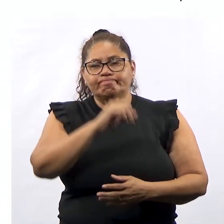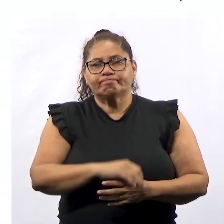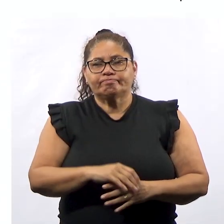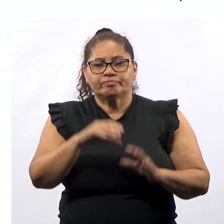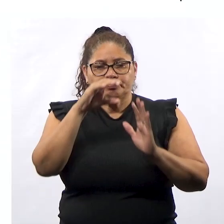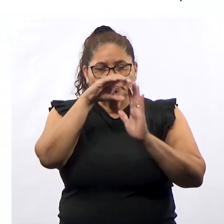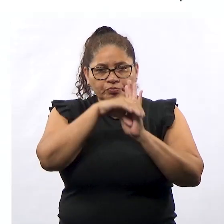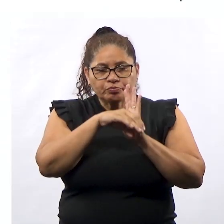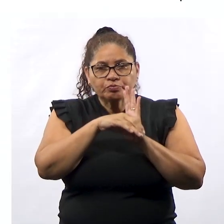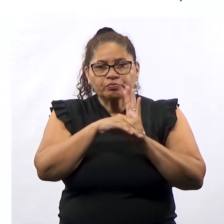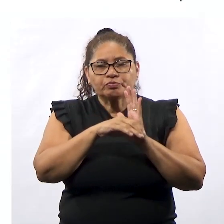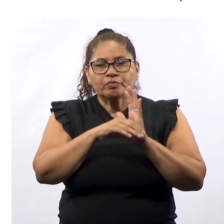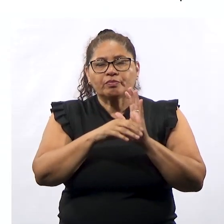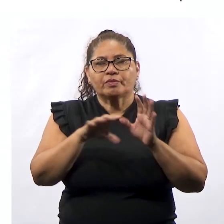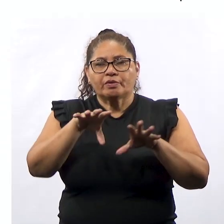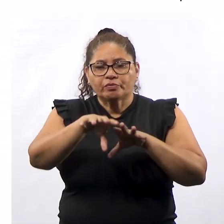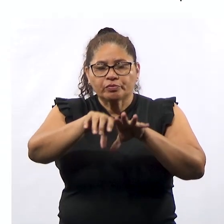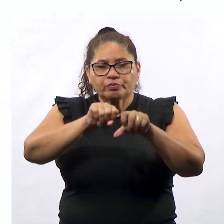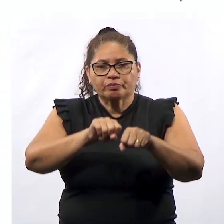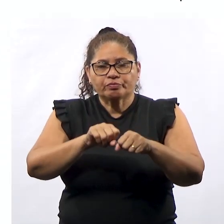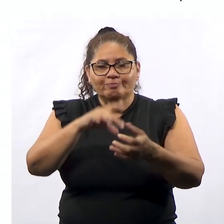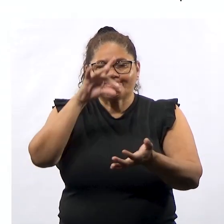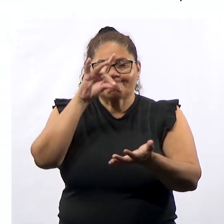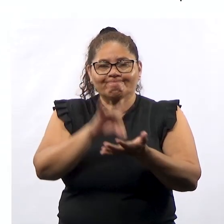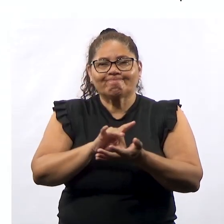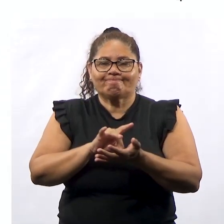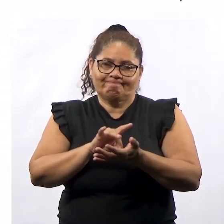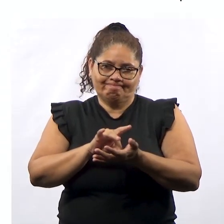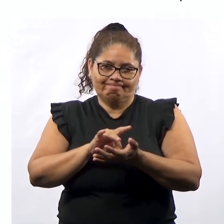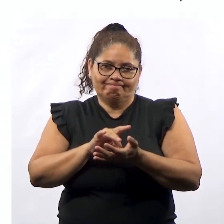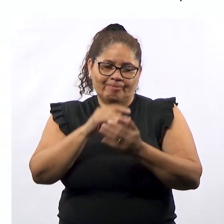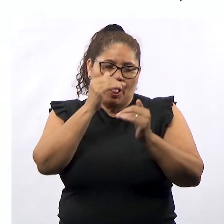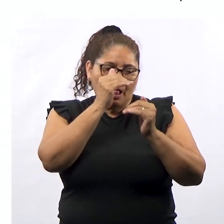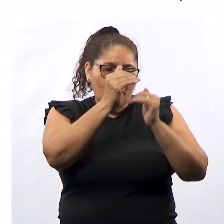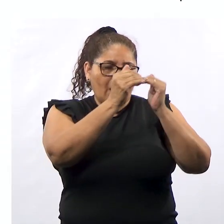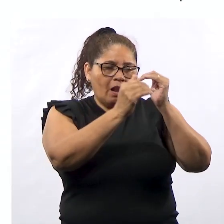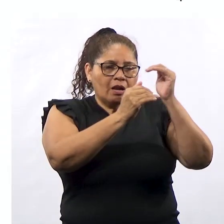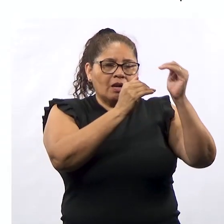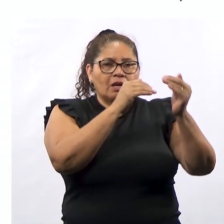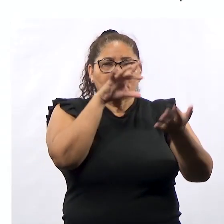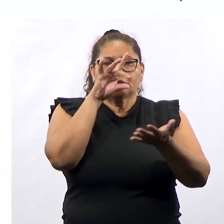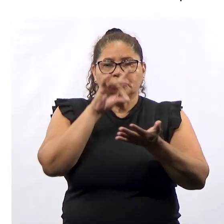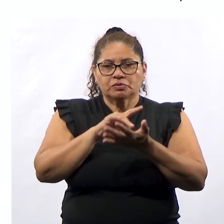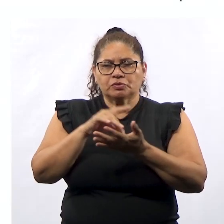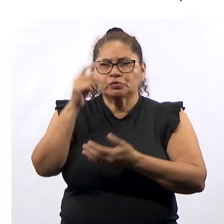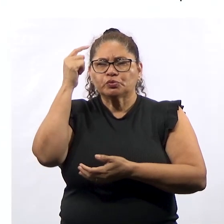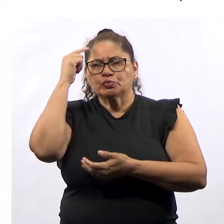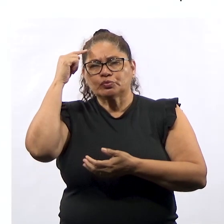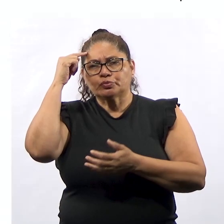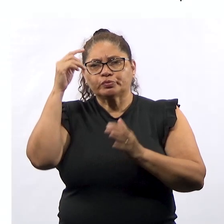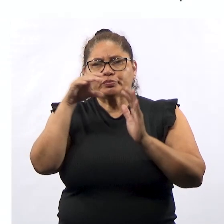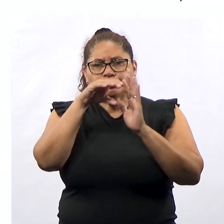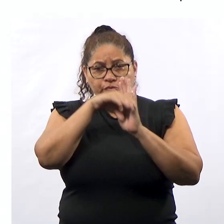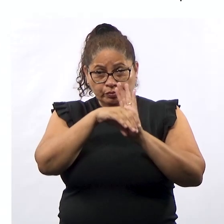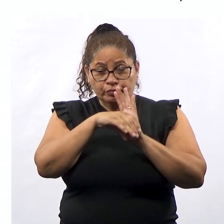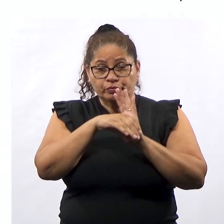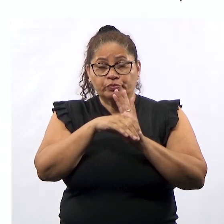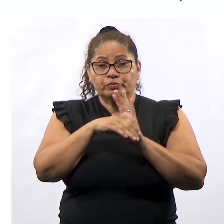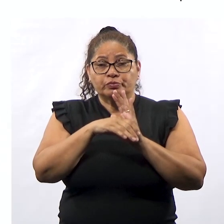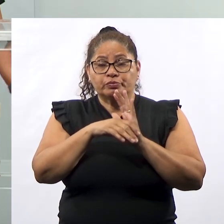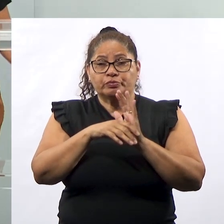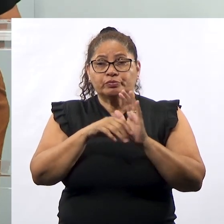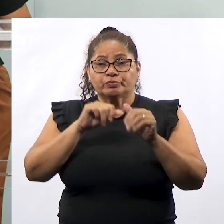currículo também é formador de realidade, ele constrói realidades. Então, quando a gente pensa no currículo como formador